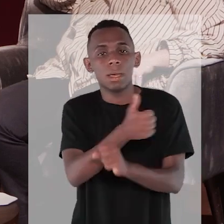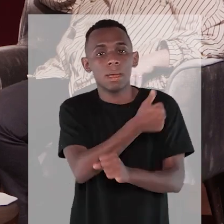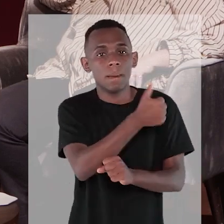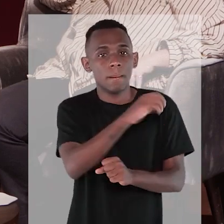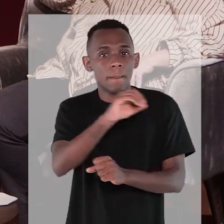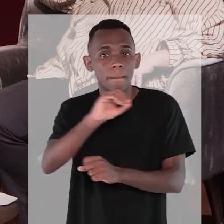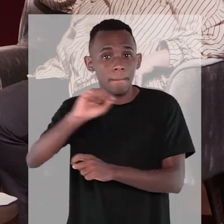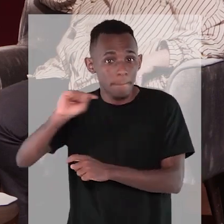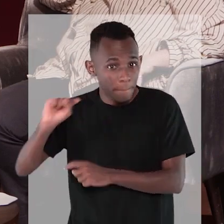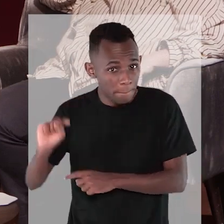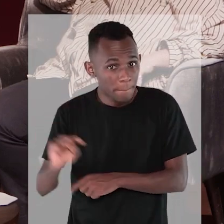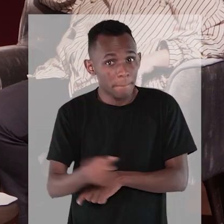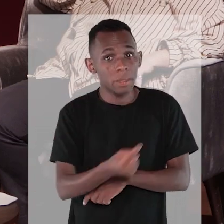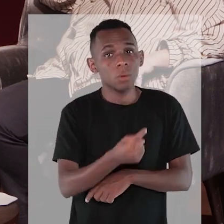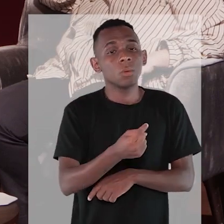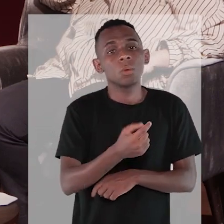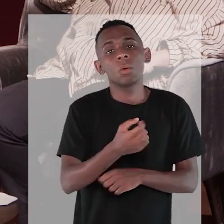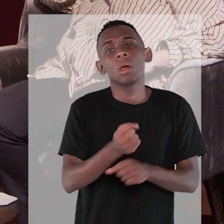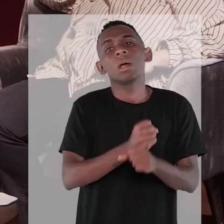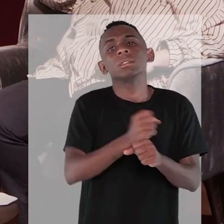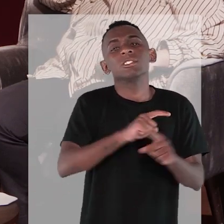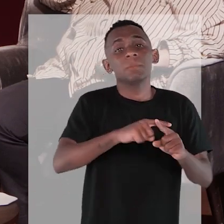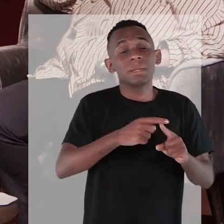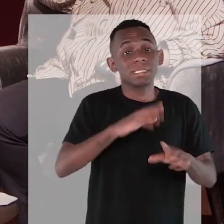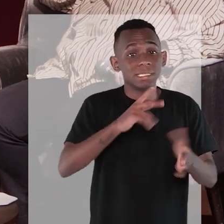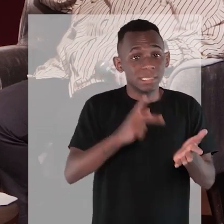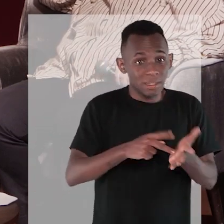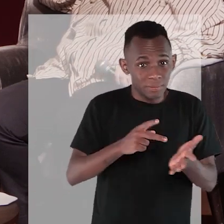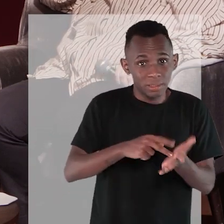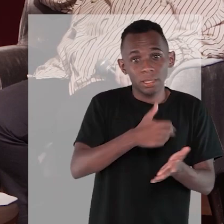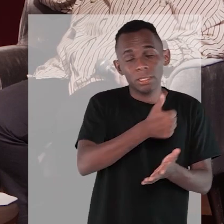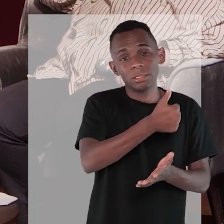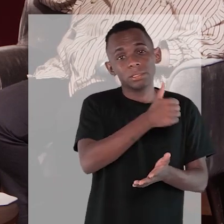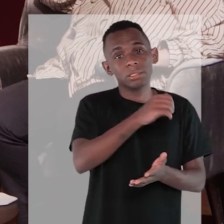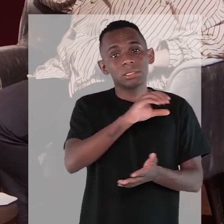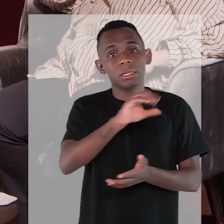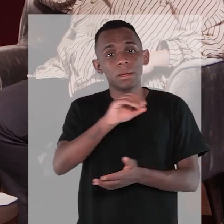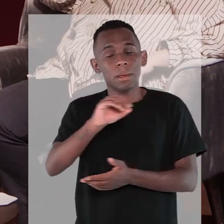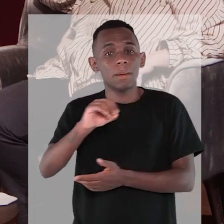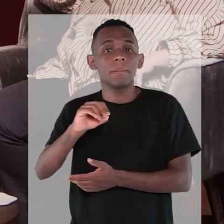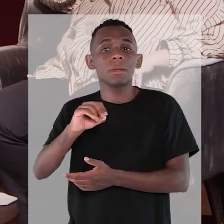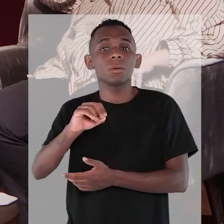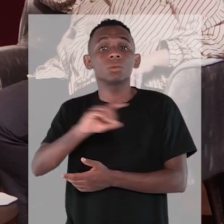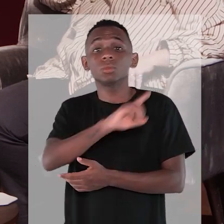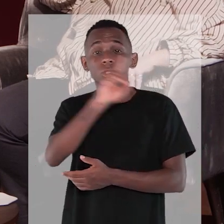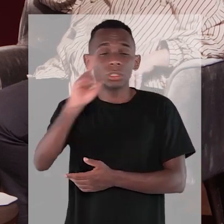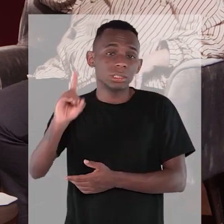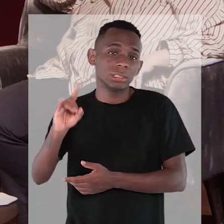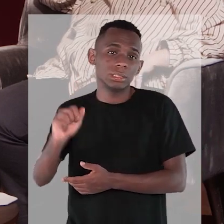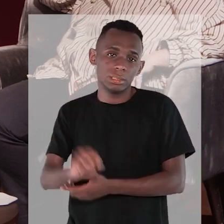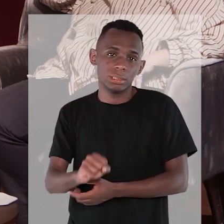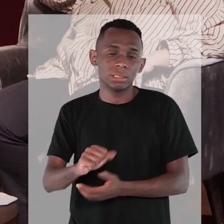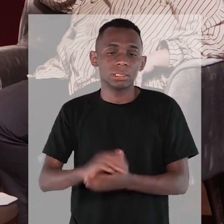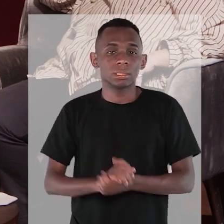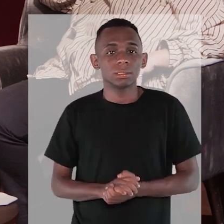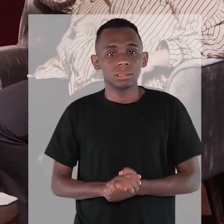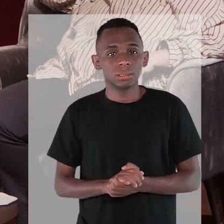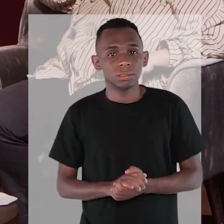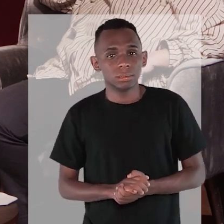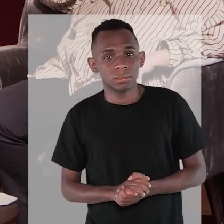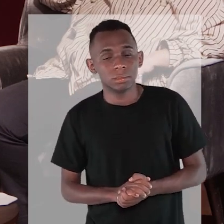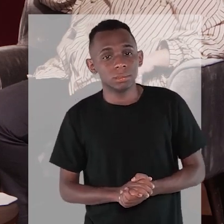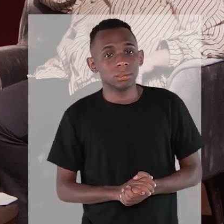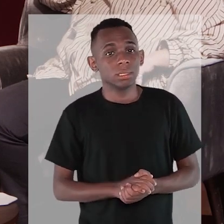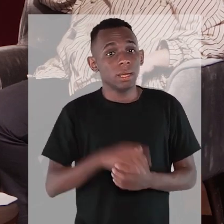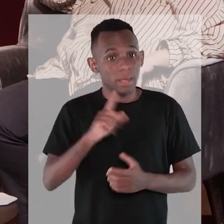os 1000 dias, mas ele chamou de 1000 anos. Porque 1000 anos é simbólico para quem é cristão. São os 1000 anos, é o milenarismo. São os